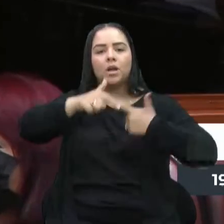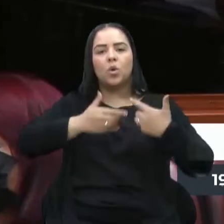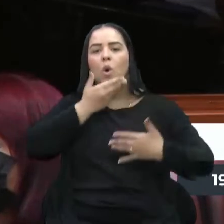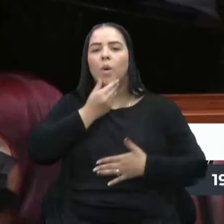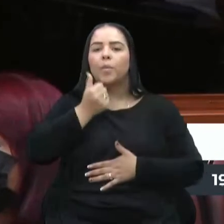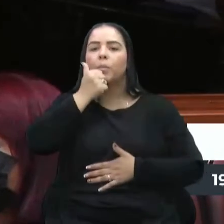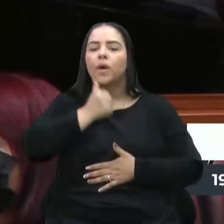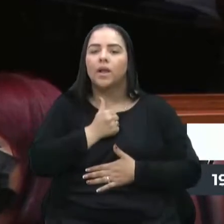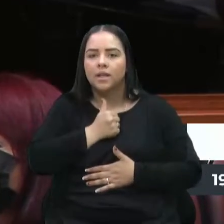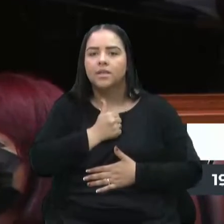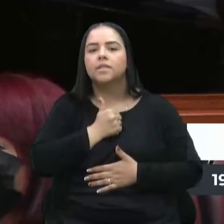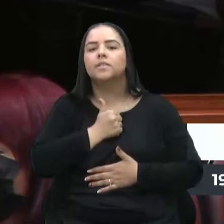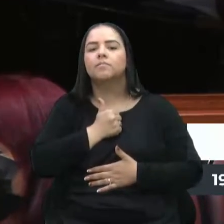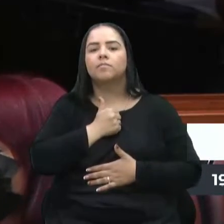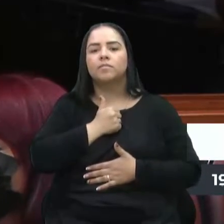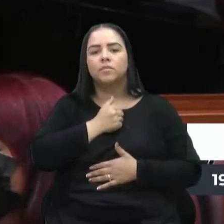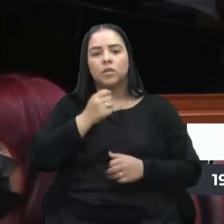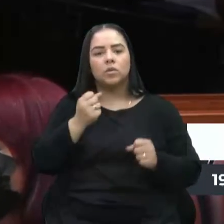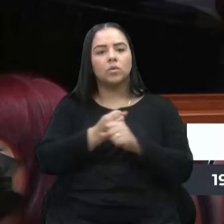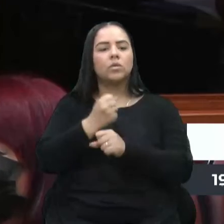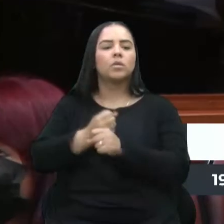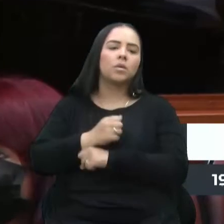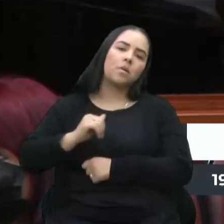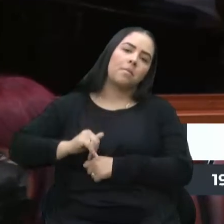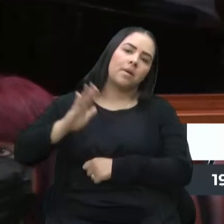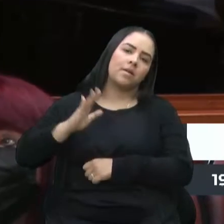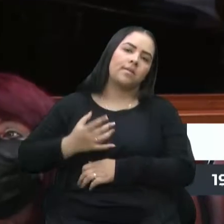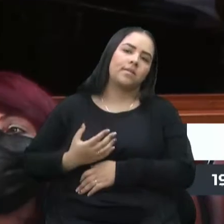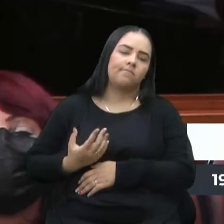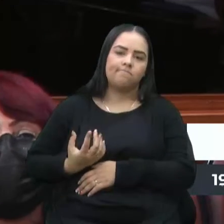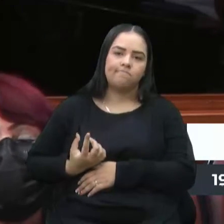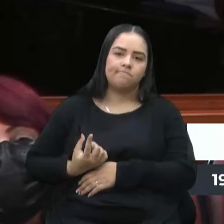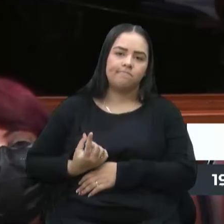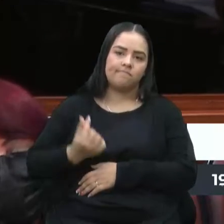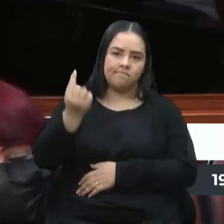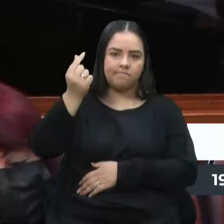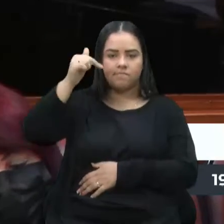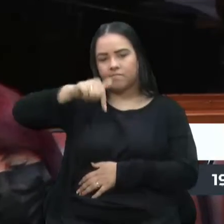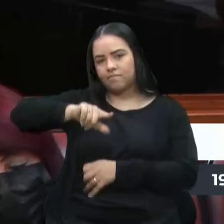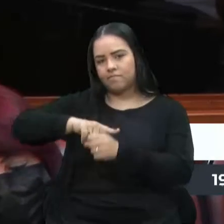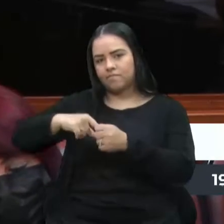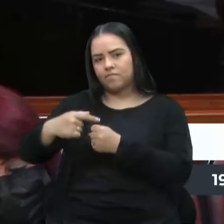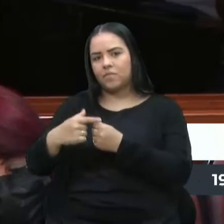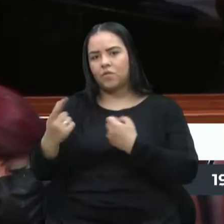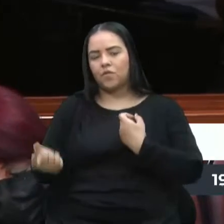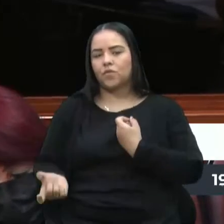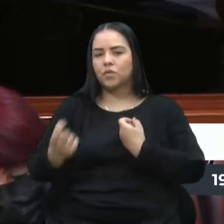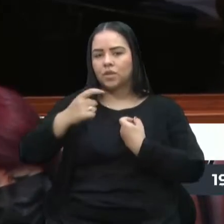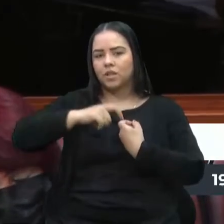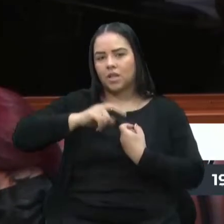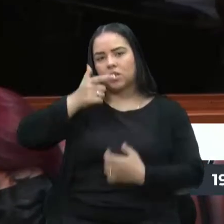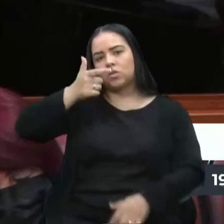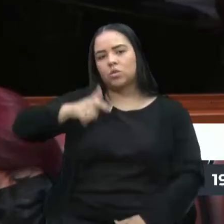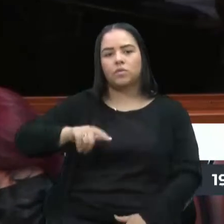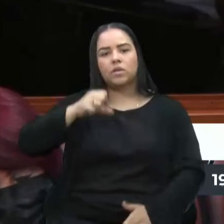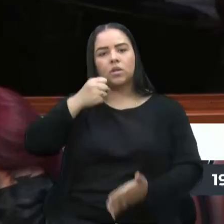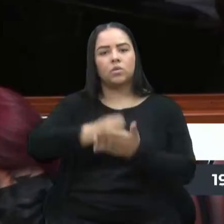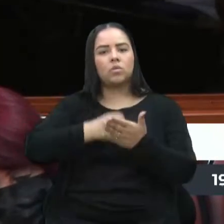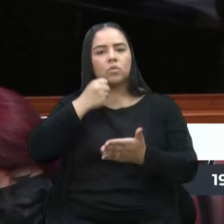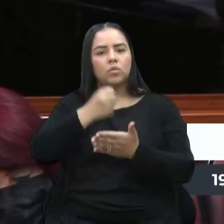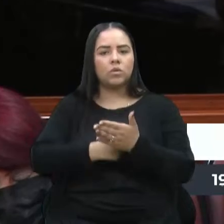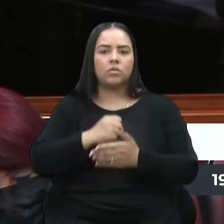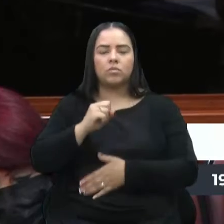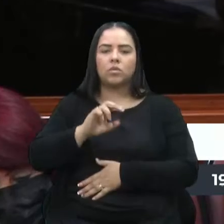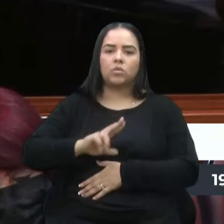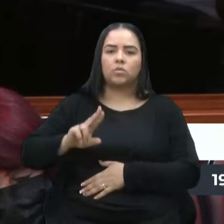mulheres que passaram construindo e gerando a riqueza da nossa cidade então voltar esse espaço essa luta